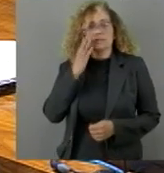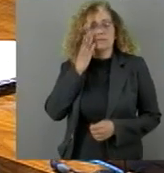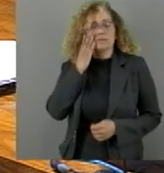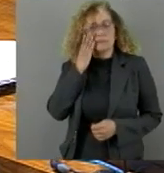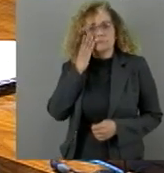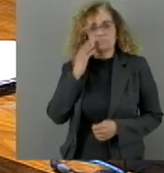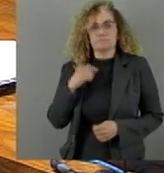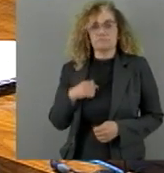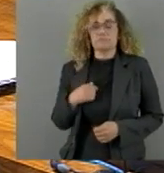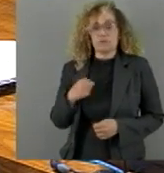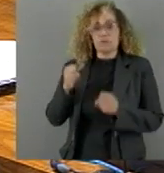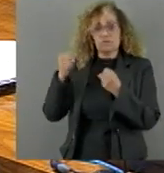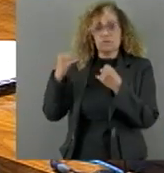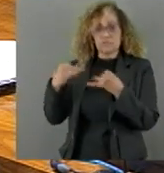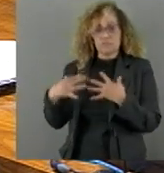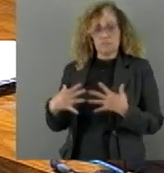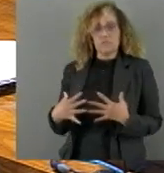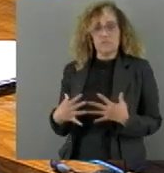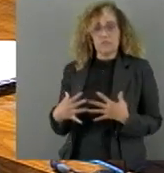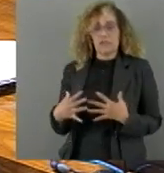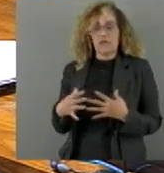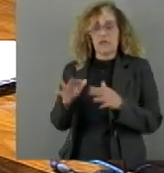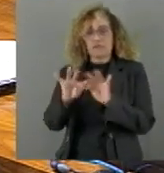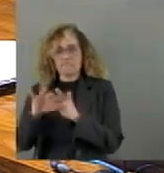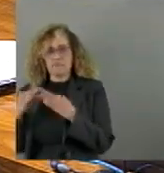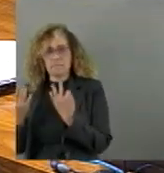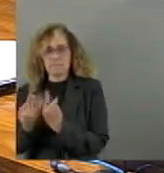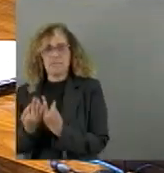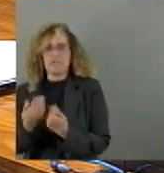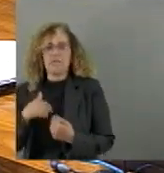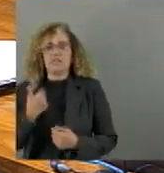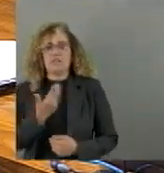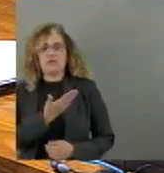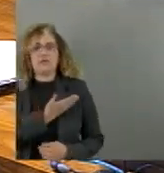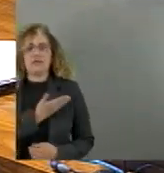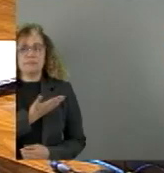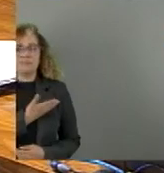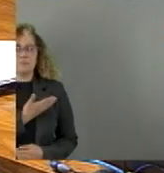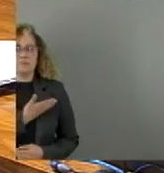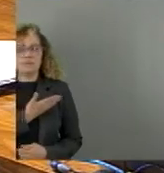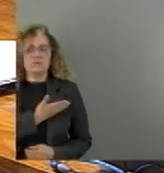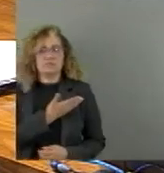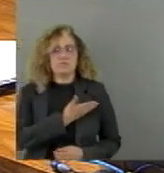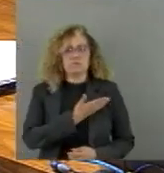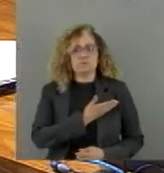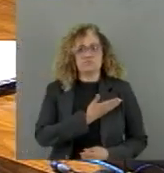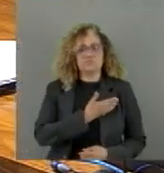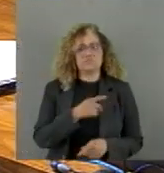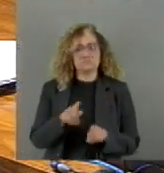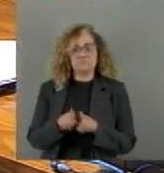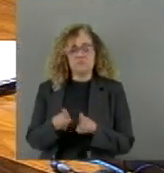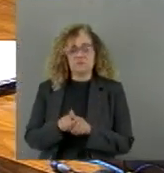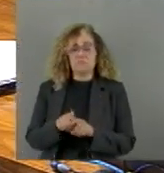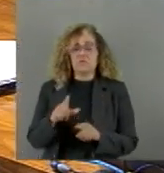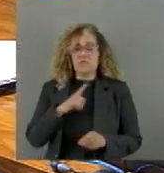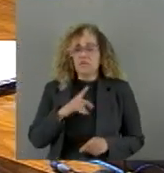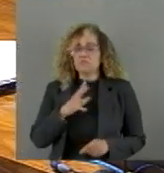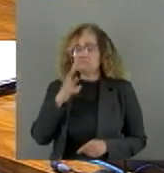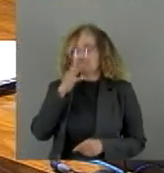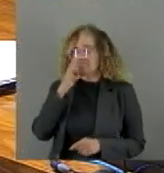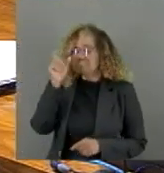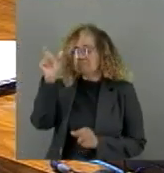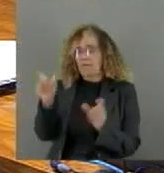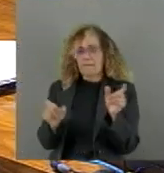Eu quero só dizer que a sua família e amigos e os seus admiradores, porque ele era muito admirado a nível